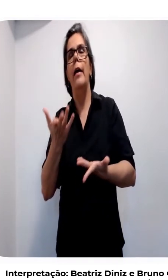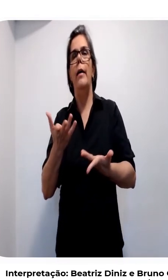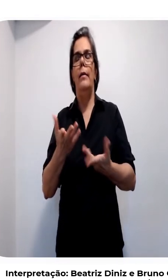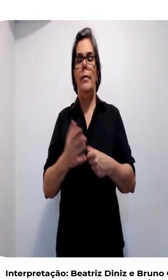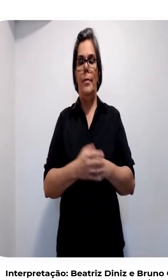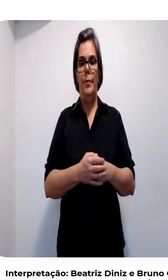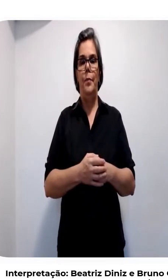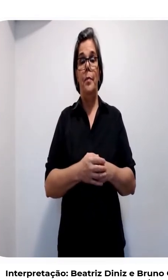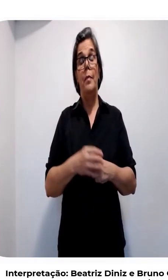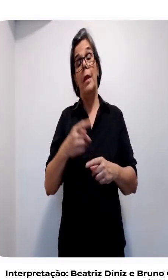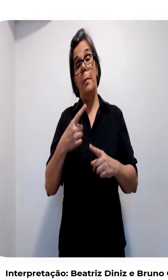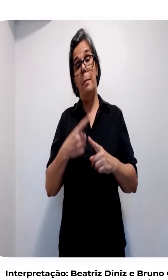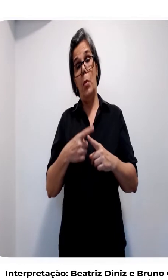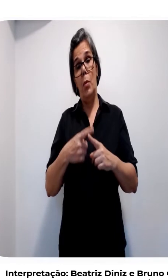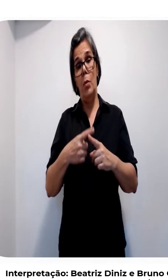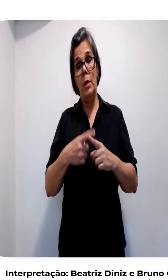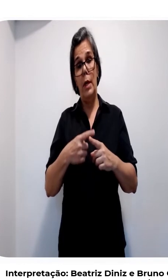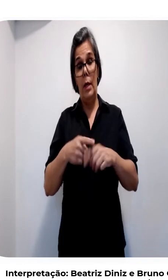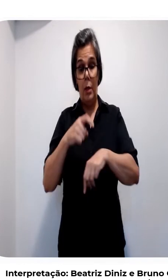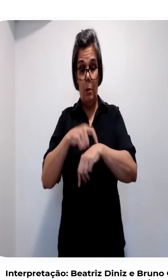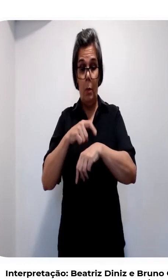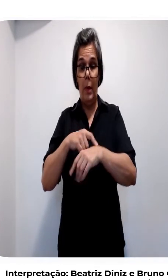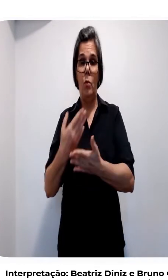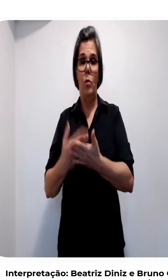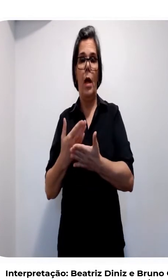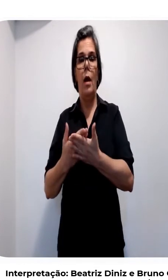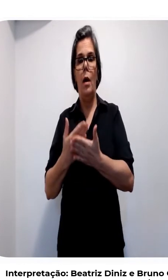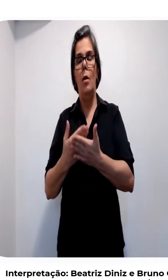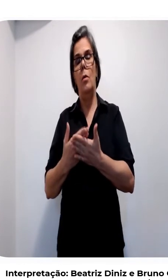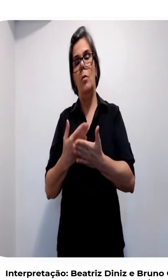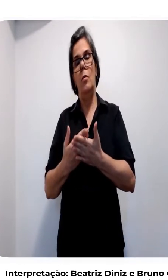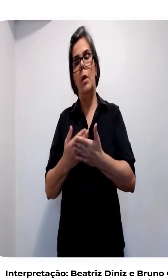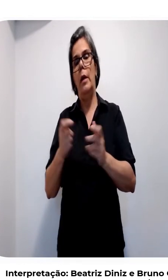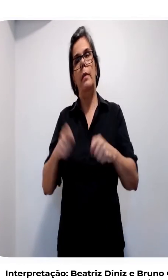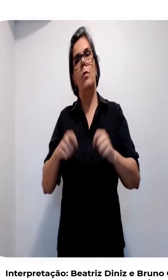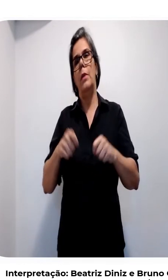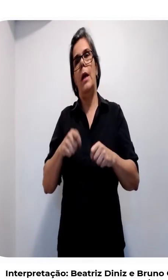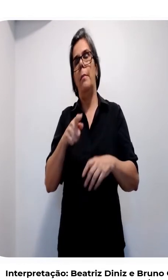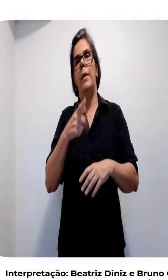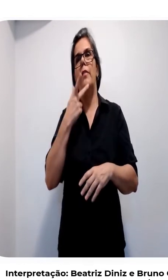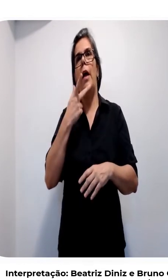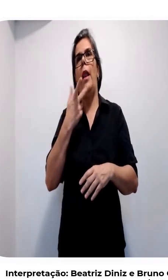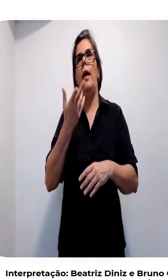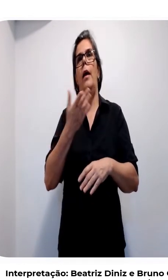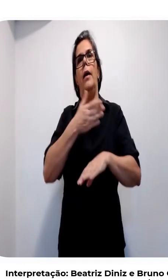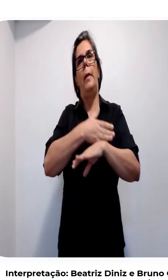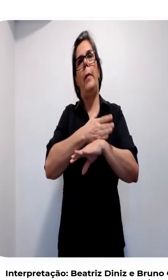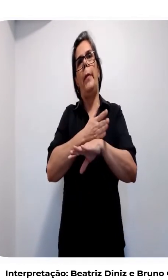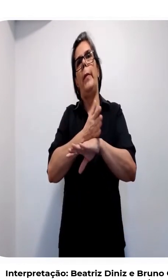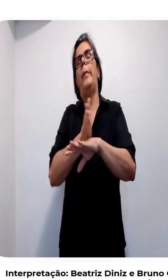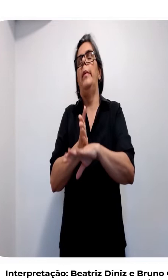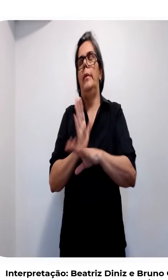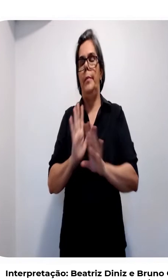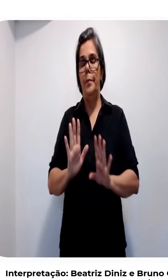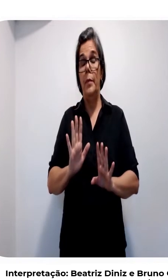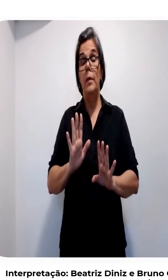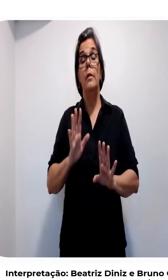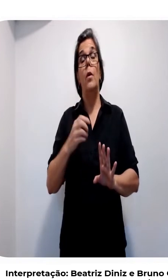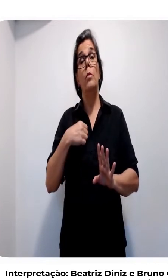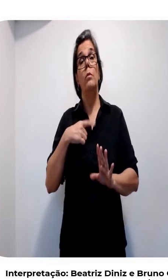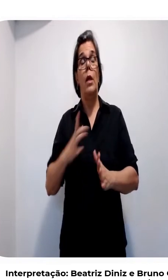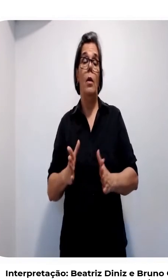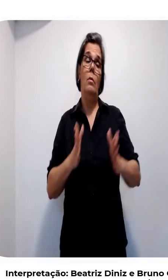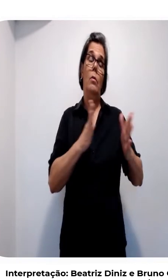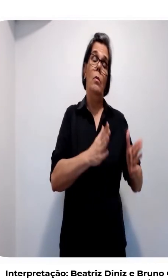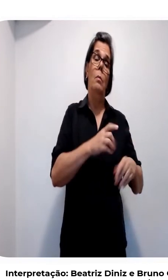porque realmente durante a aula eles não conseguem falar o tempo inteiro, assim, né? Então eu busco oferecer esse espaço